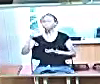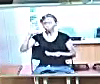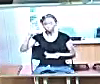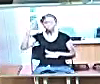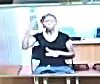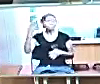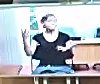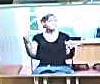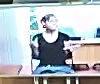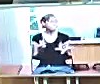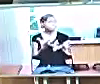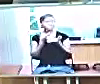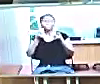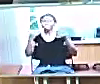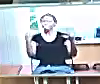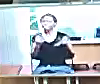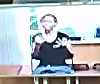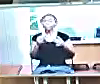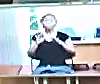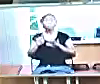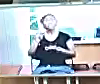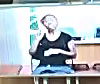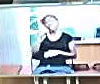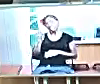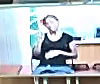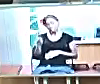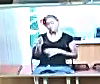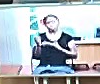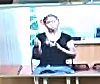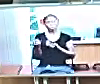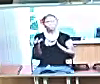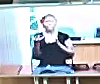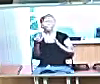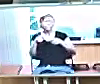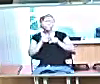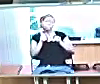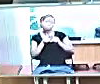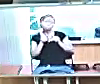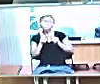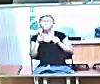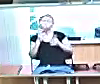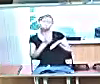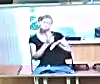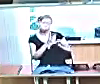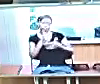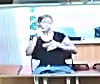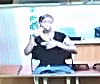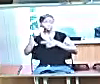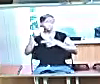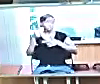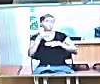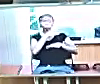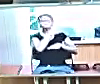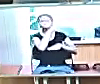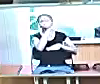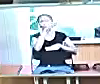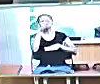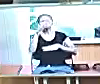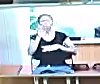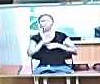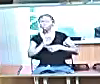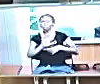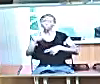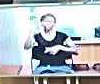maravilhosos ou mais e também quiser seguir a linha da de continuação dos estados nós temos vários regressos